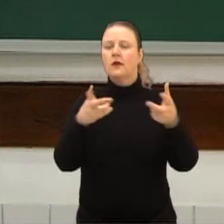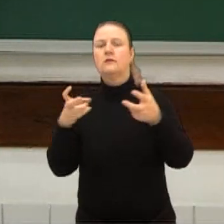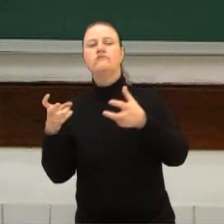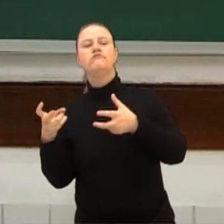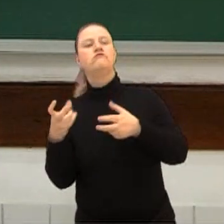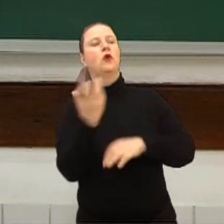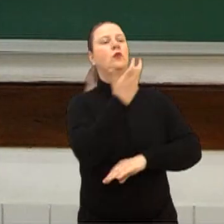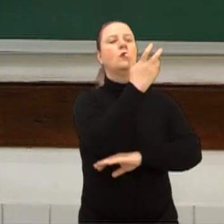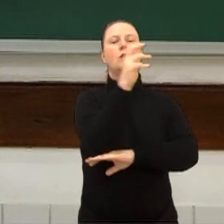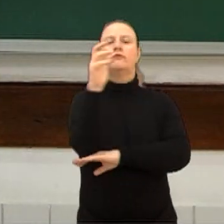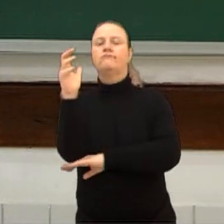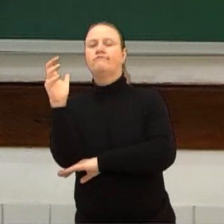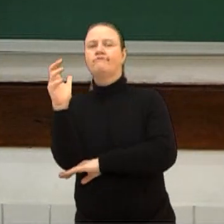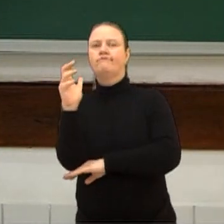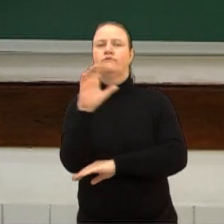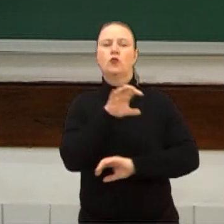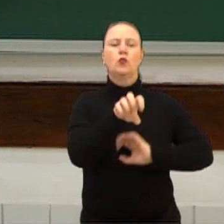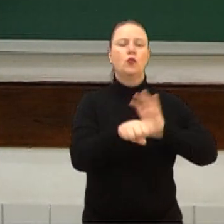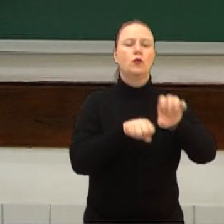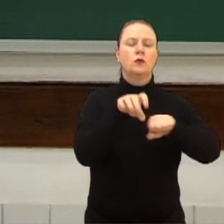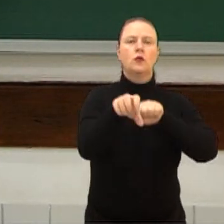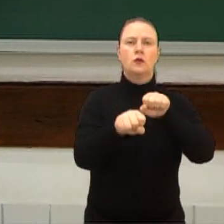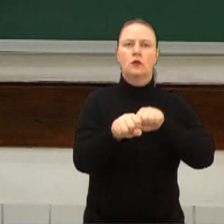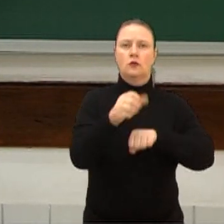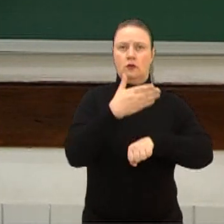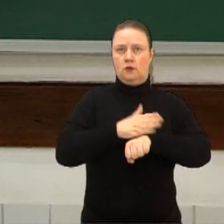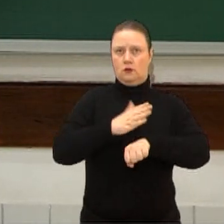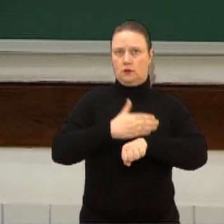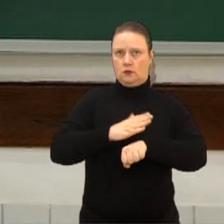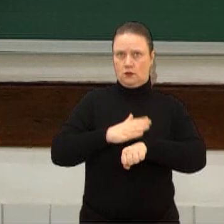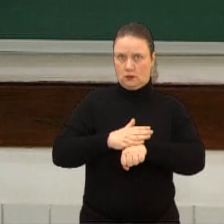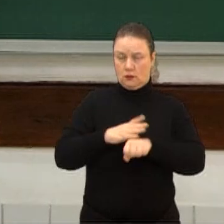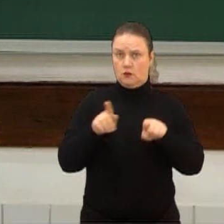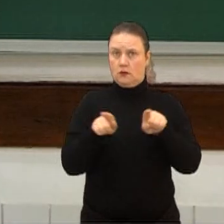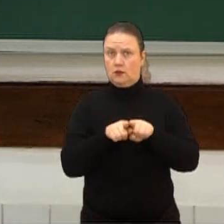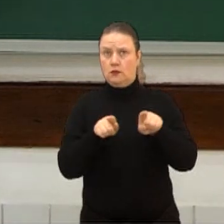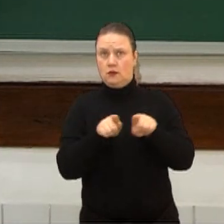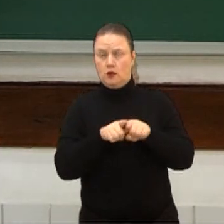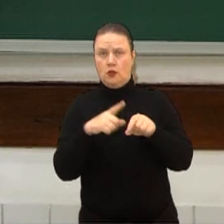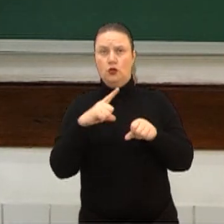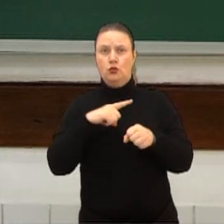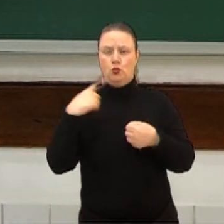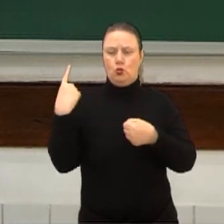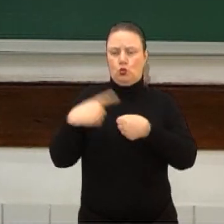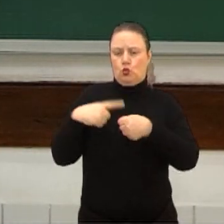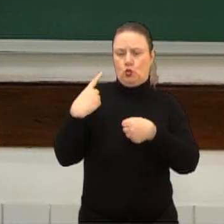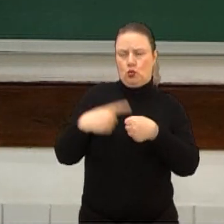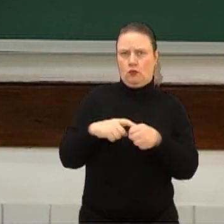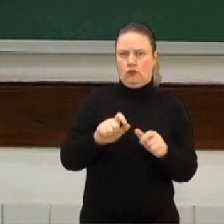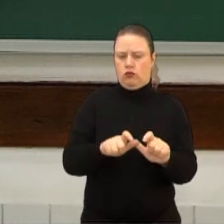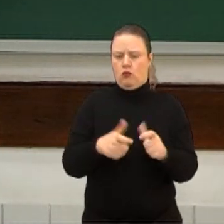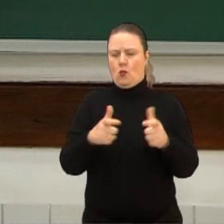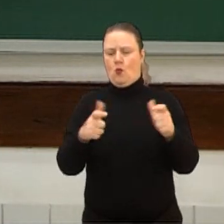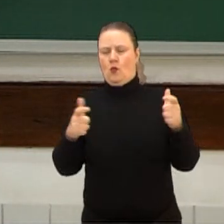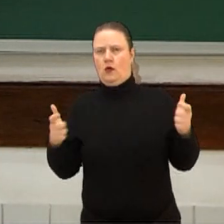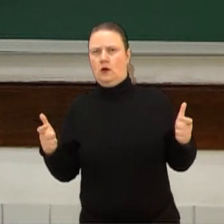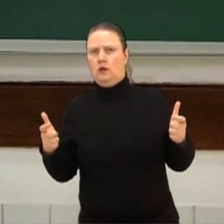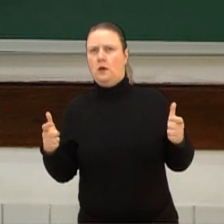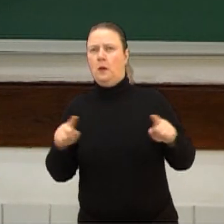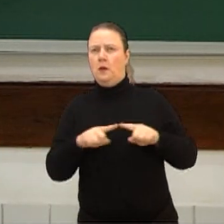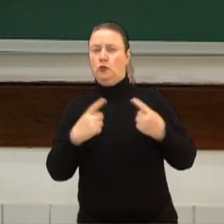natural executada naquela região das colônias, as metrópoles executaram uma maneira bem